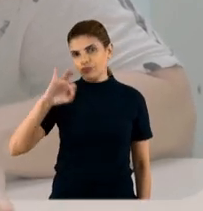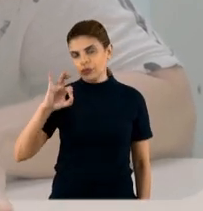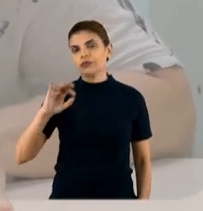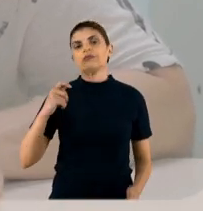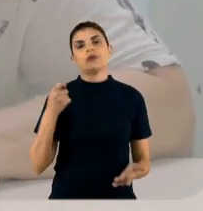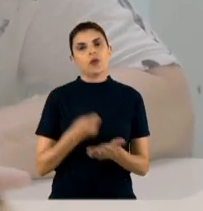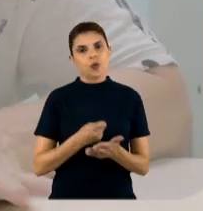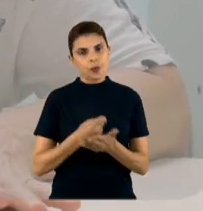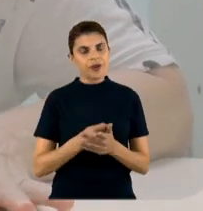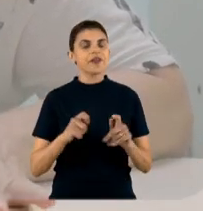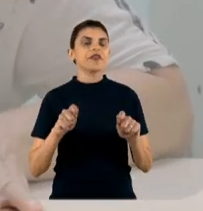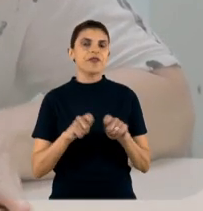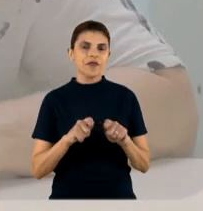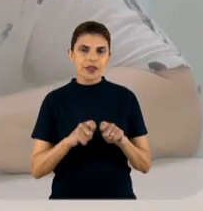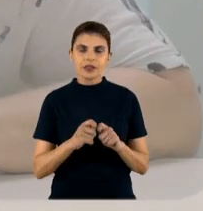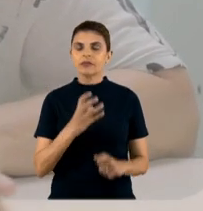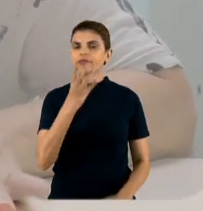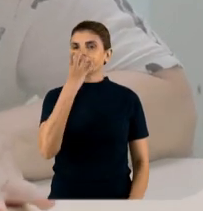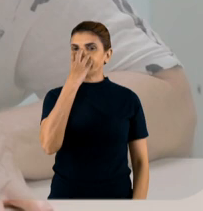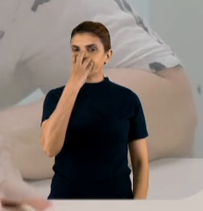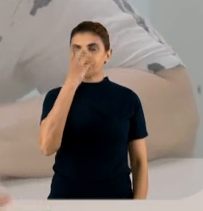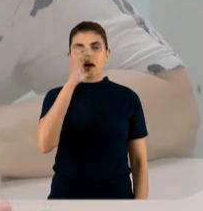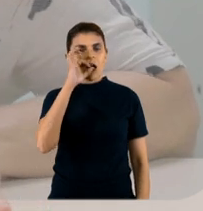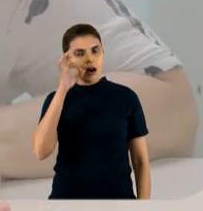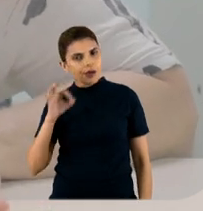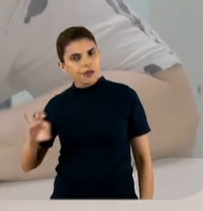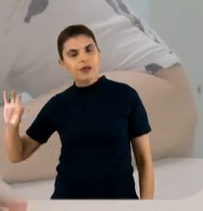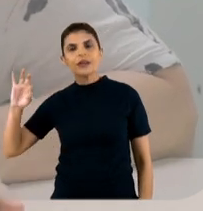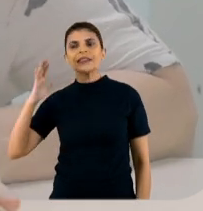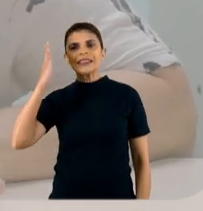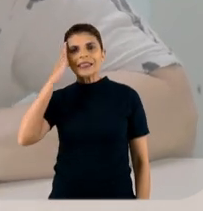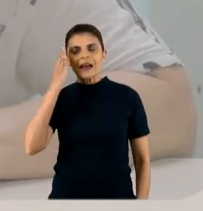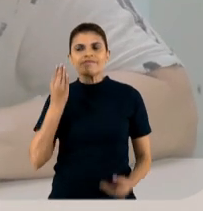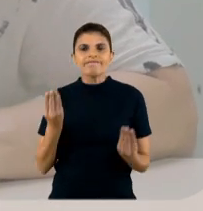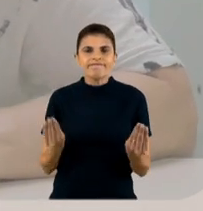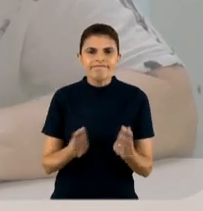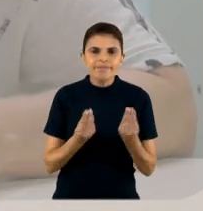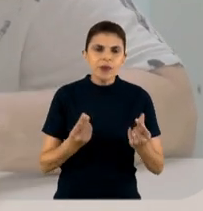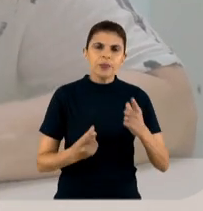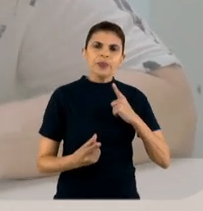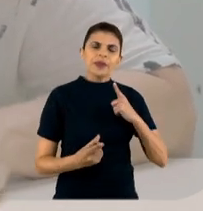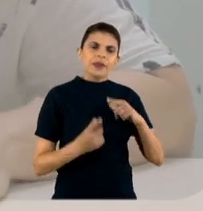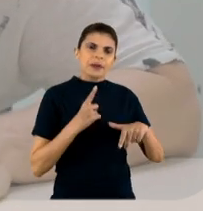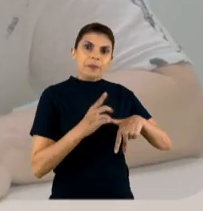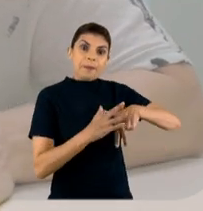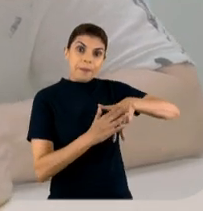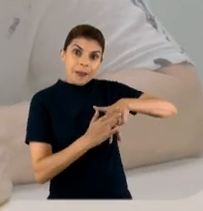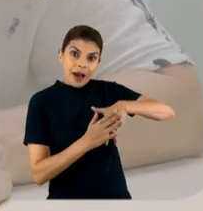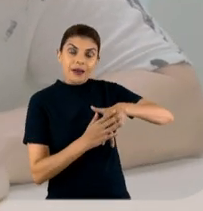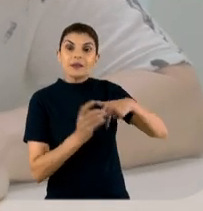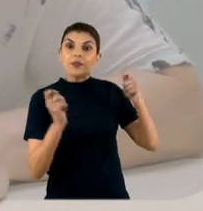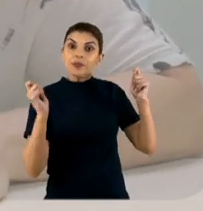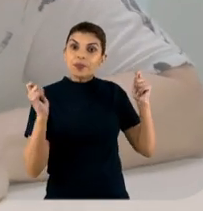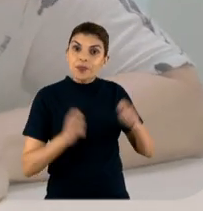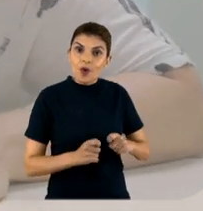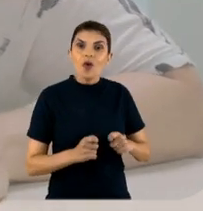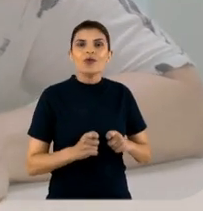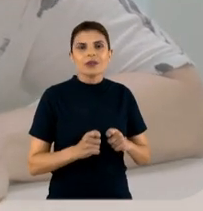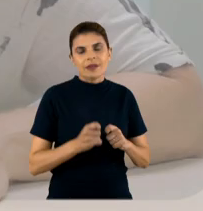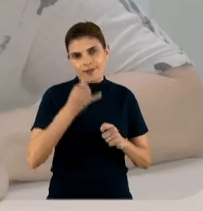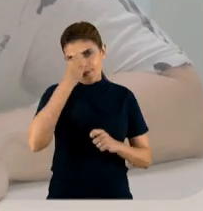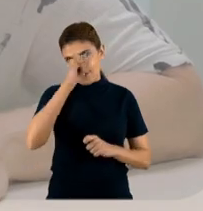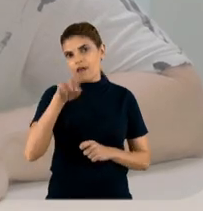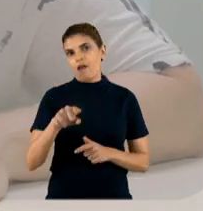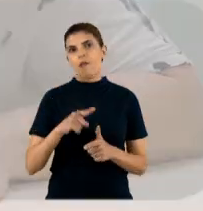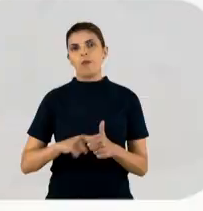diálise né isso quando a gente pensa na na escassez de recurso na dificuldade que a gente pode ter de ter paciente ter recurso de terapia intensiva